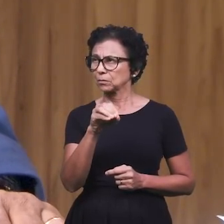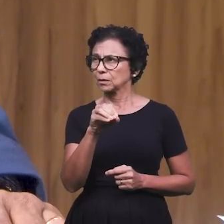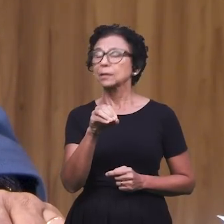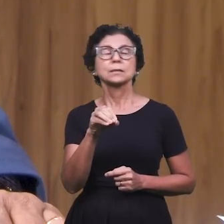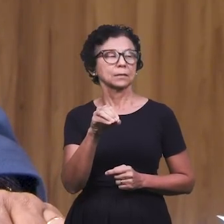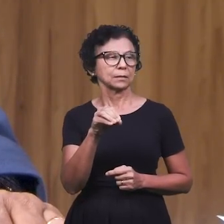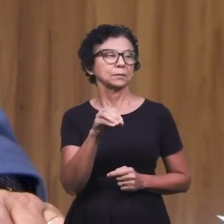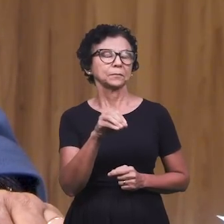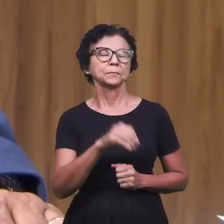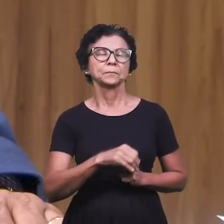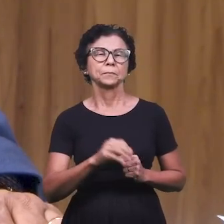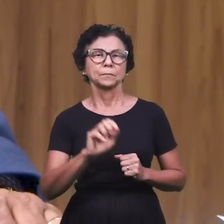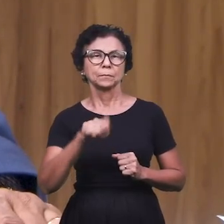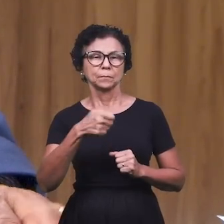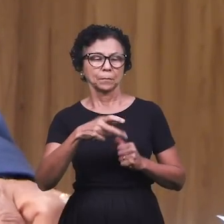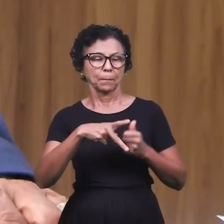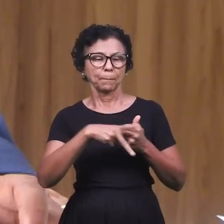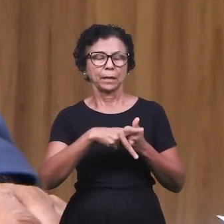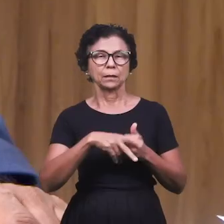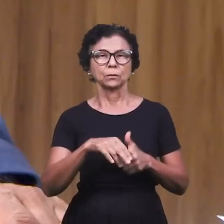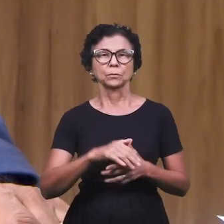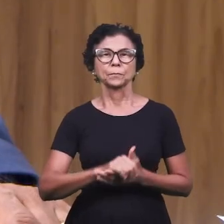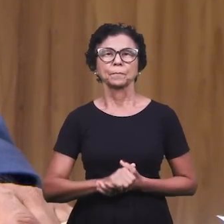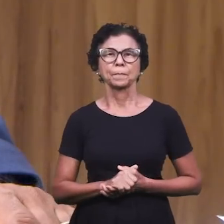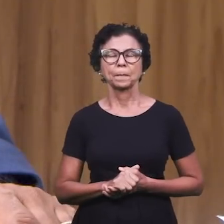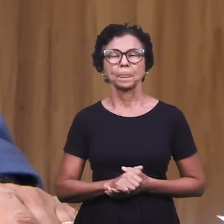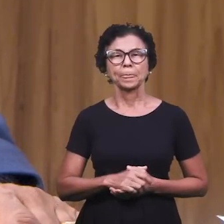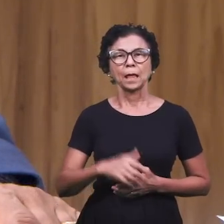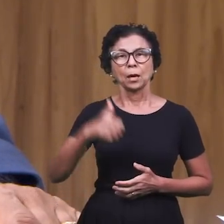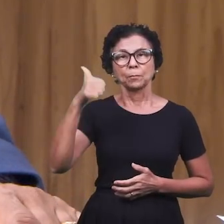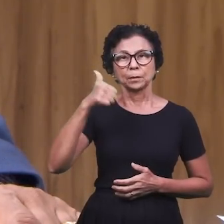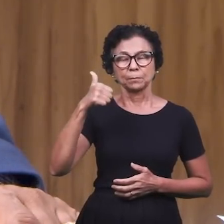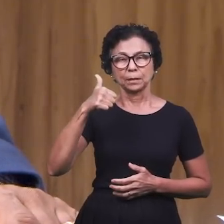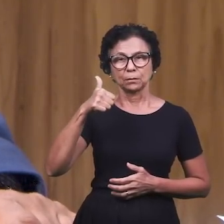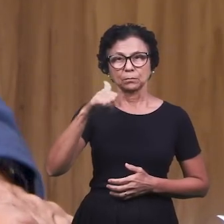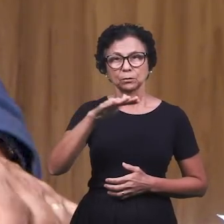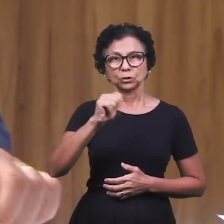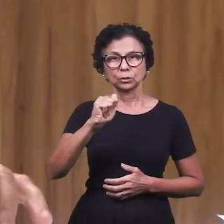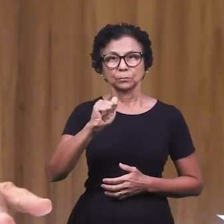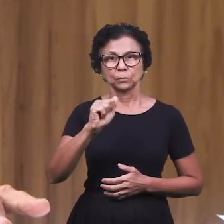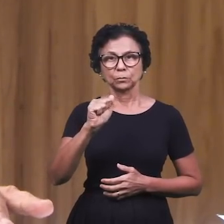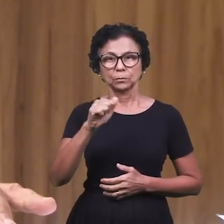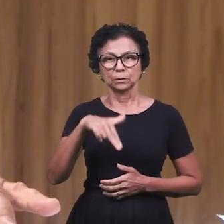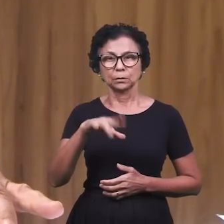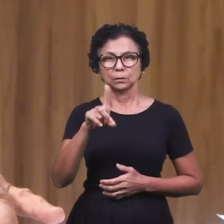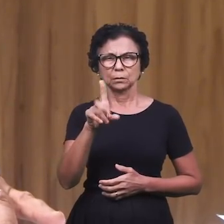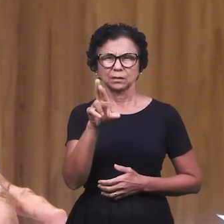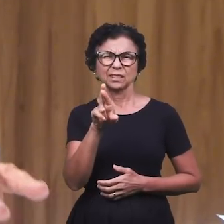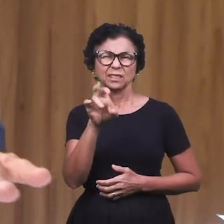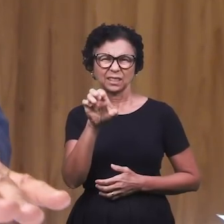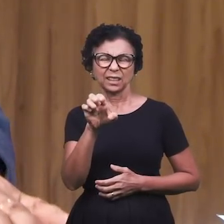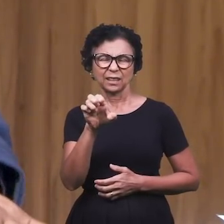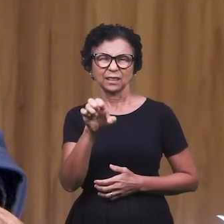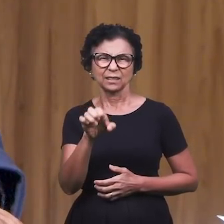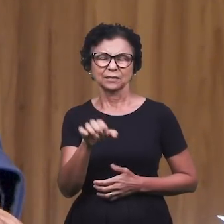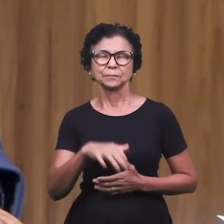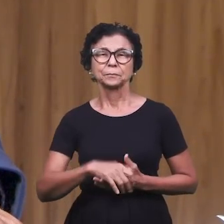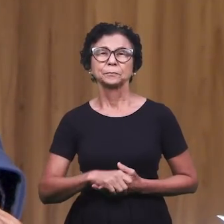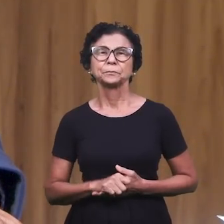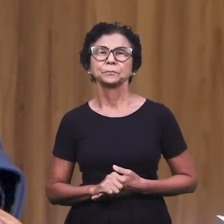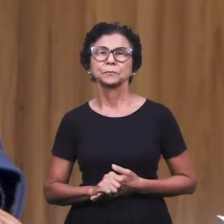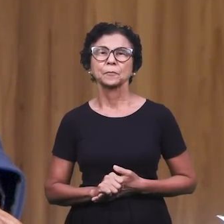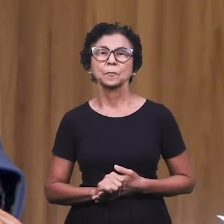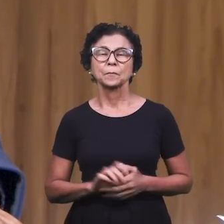foi foi chamado antes de Pedro. Você vê que isso não tem uma sequência assim, ele foi chamado antes de Pedro, mas